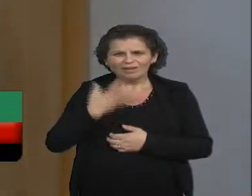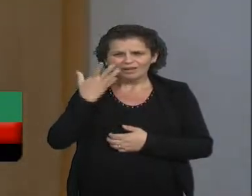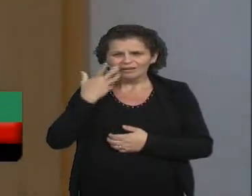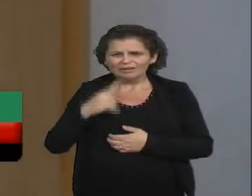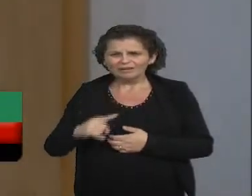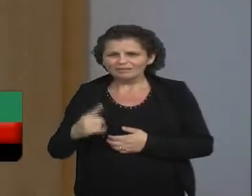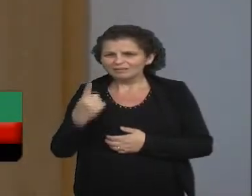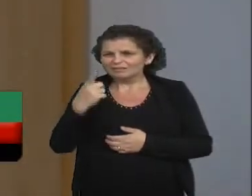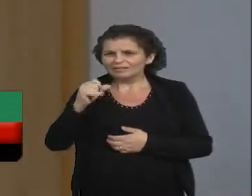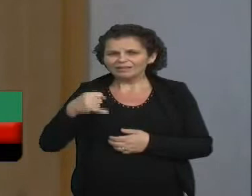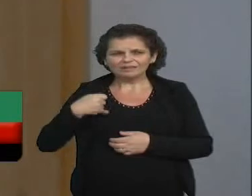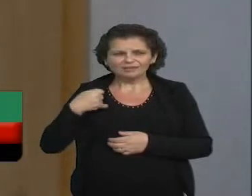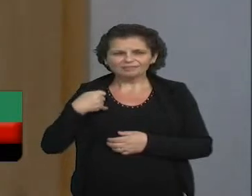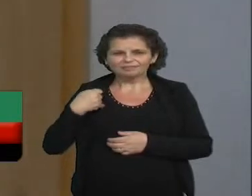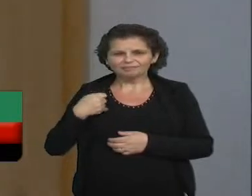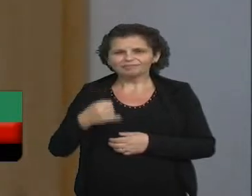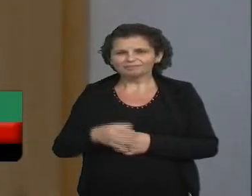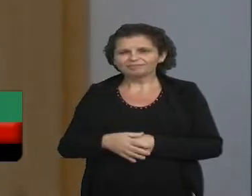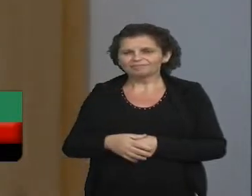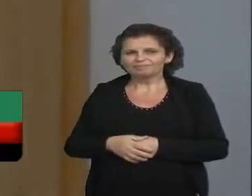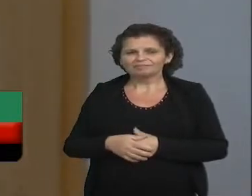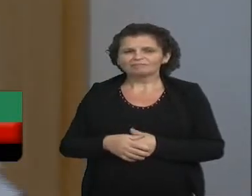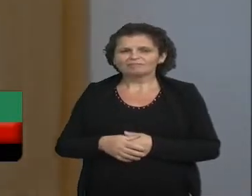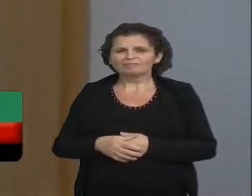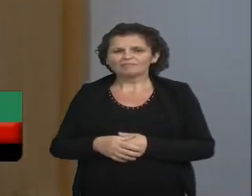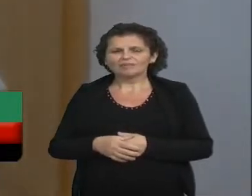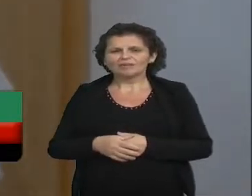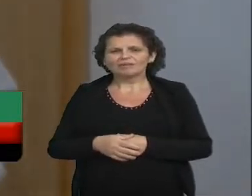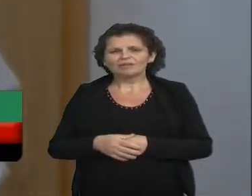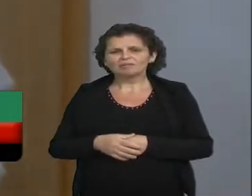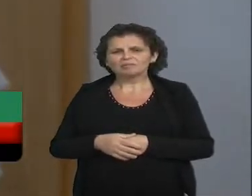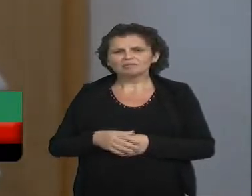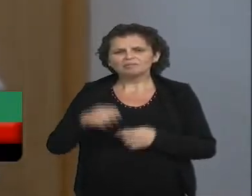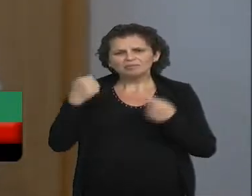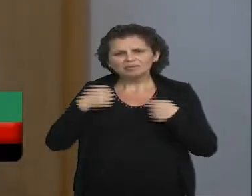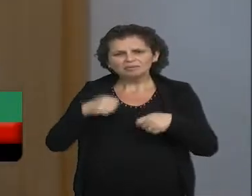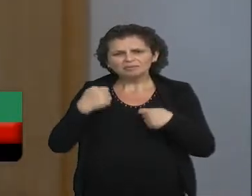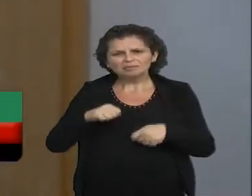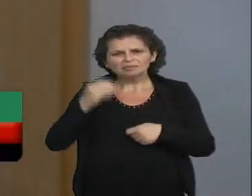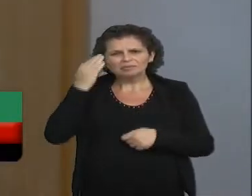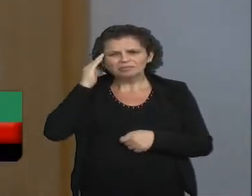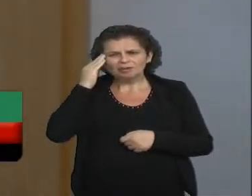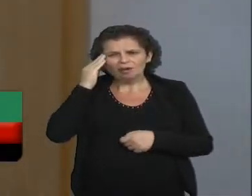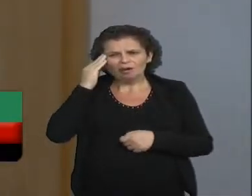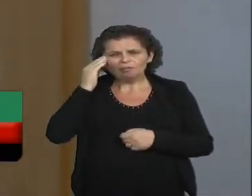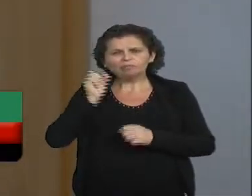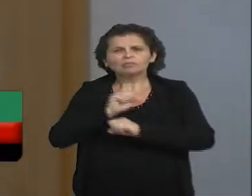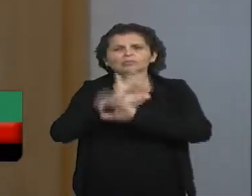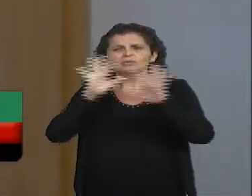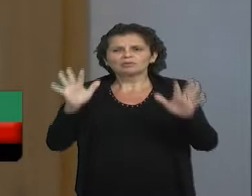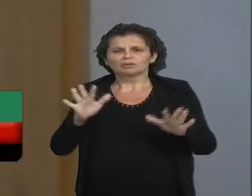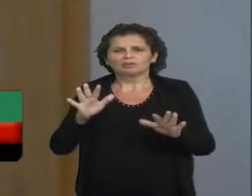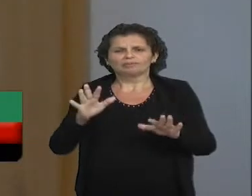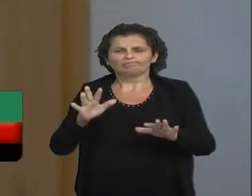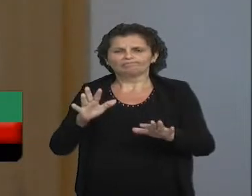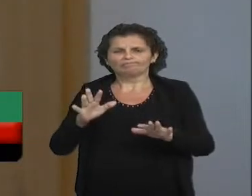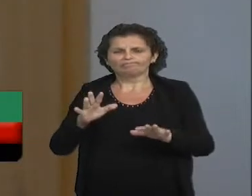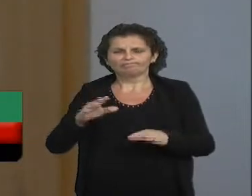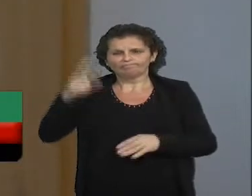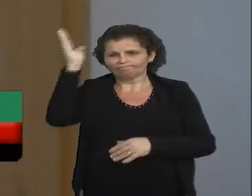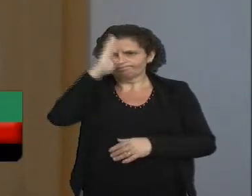anos, e a gente tem que se conscientizar do que está acontecendo no nosso país. Isso